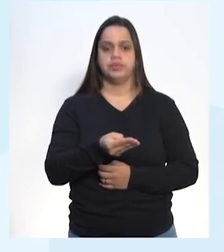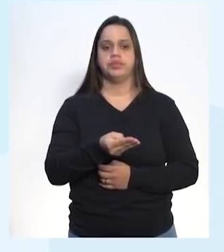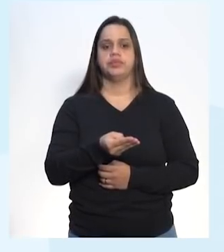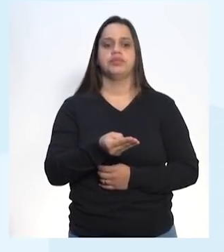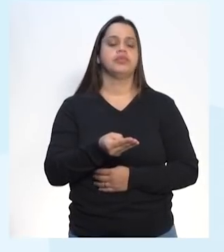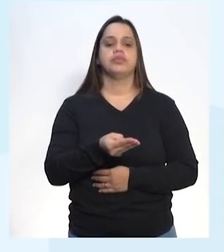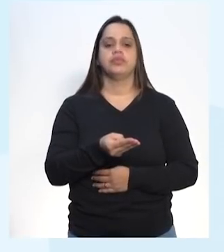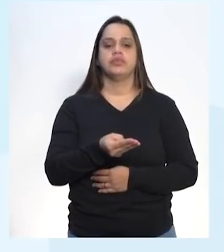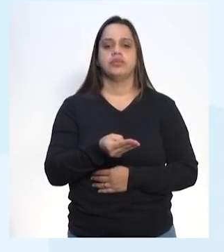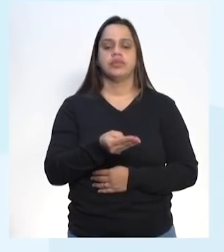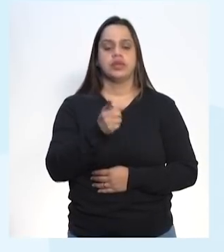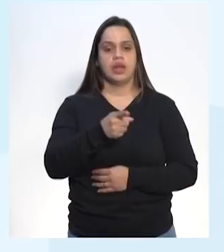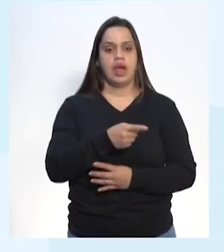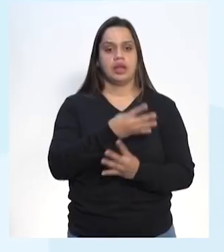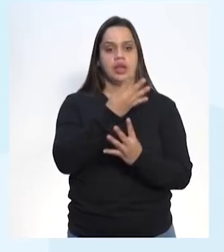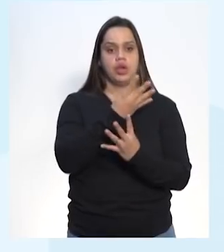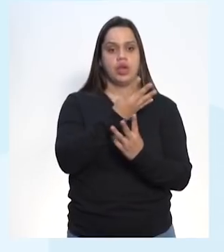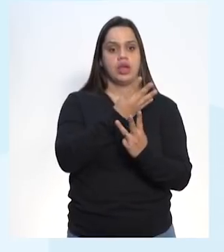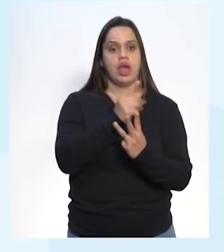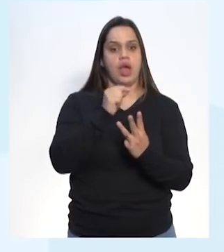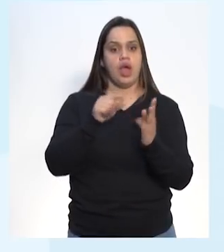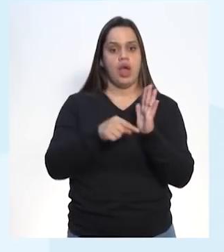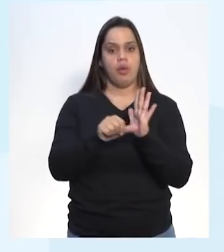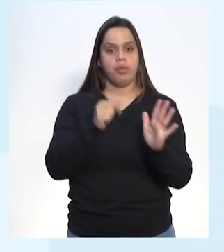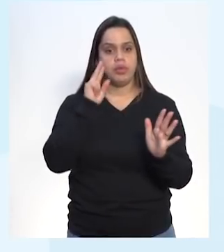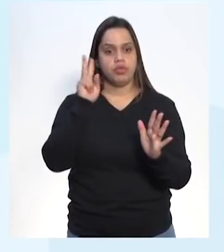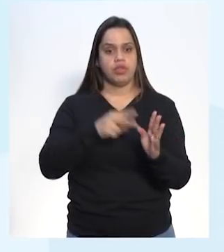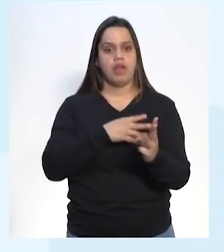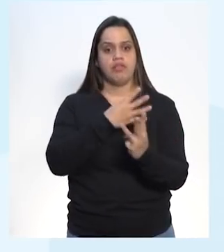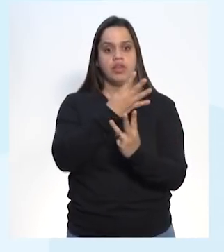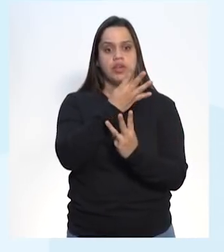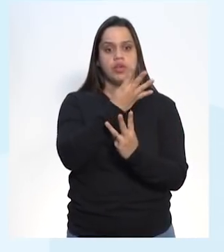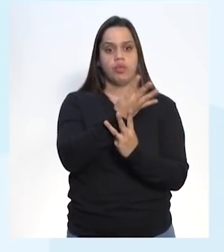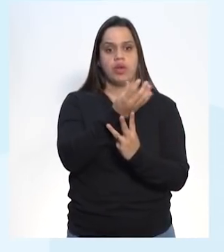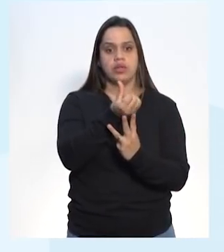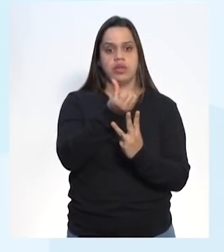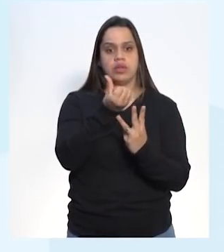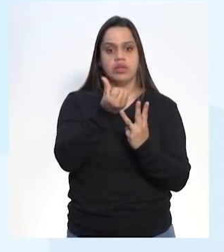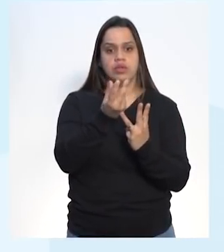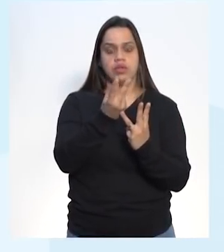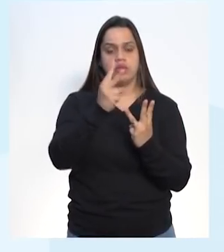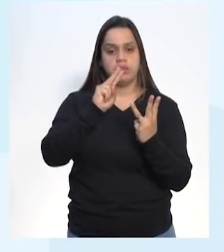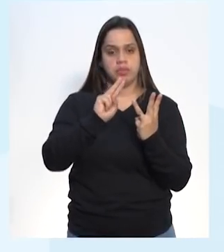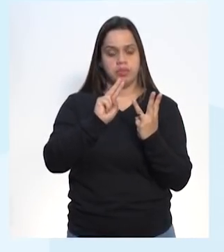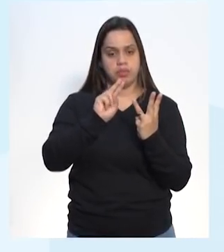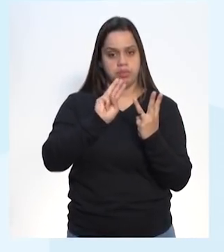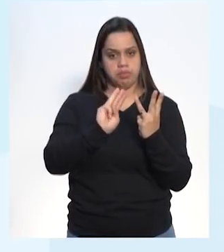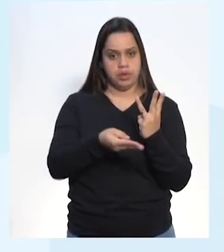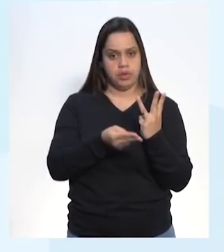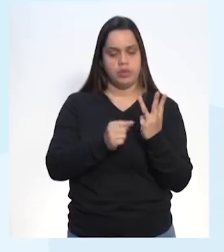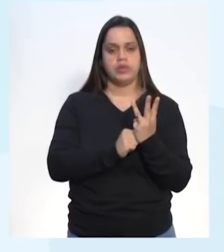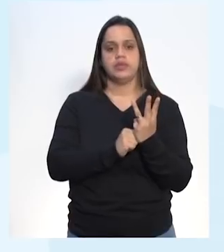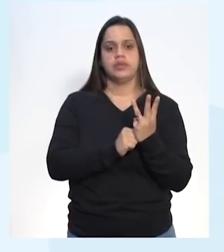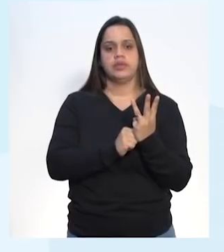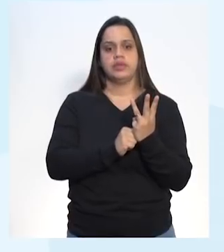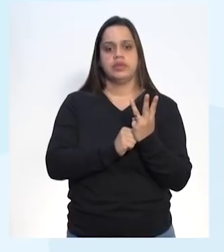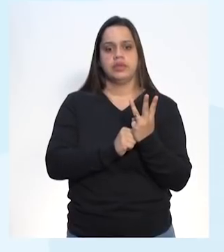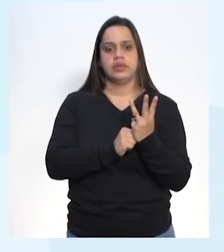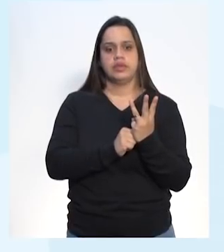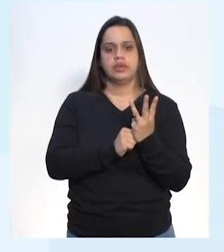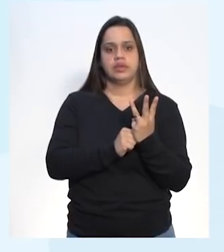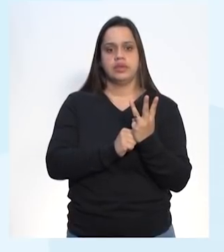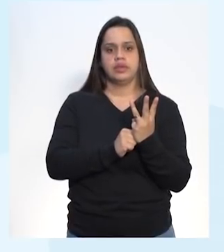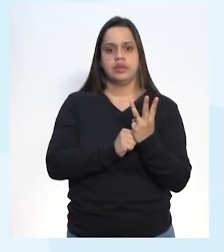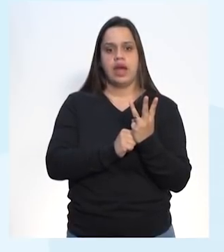Então, são os primeiros 3 ali que nós podemos identificar. 5 centenas de milhar, 7 dezenas